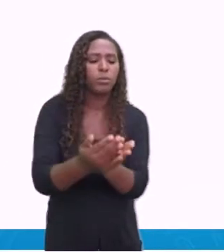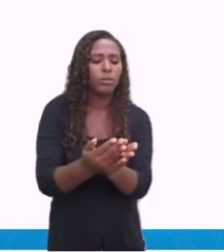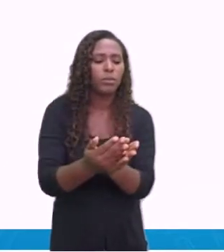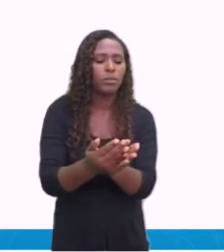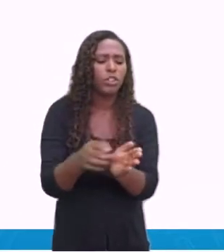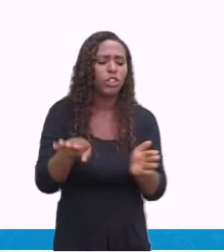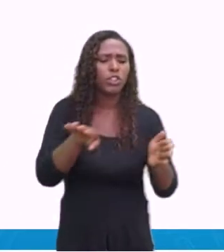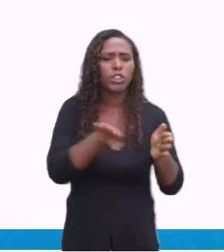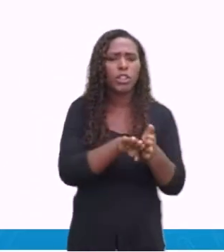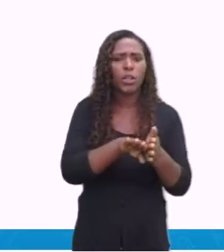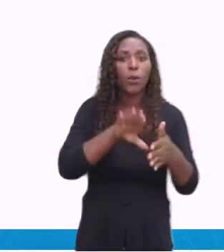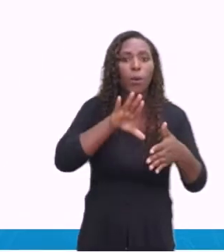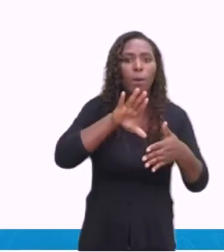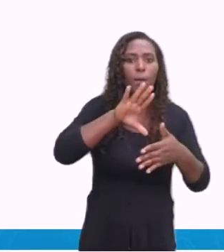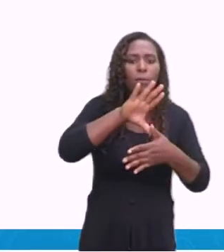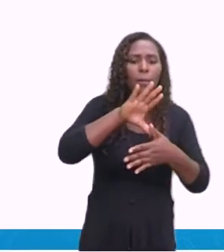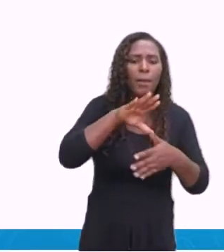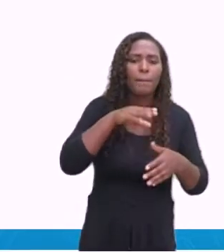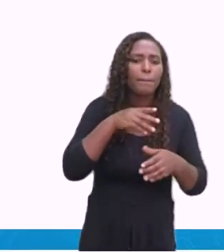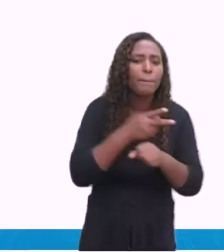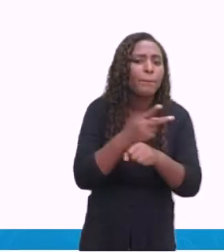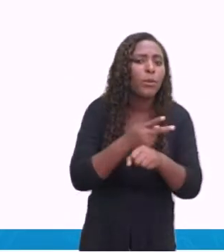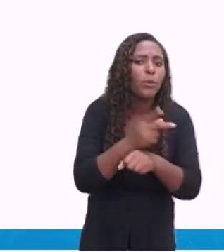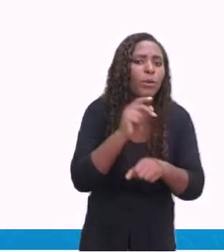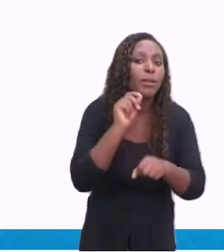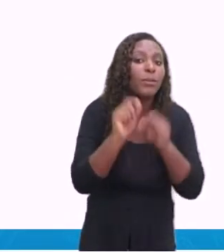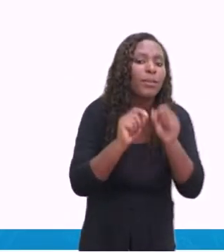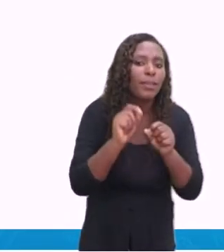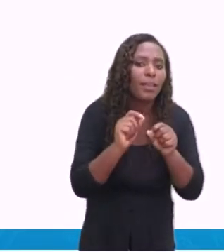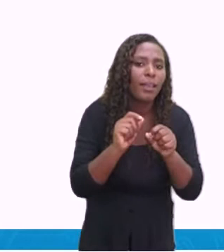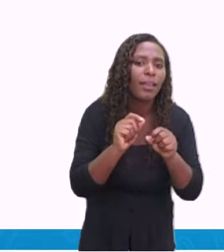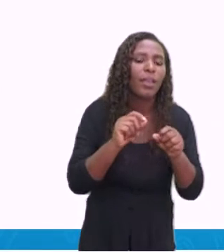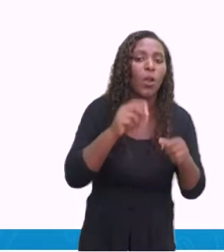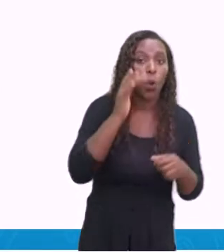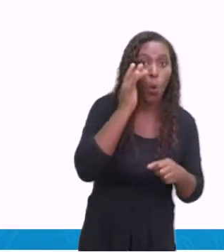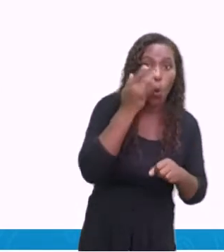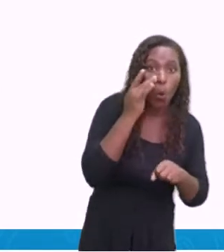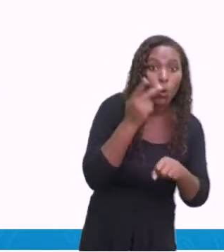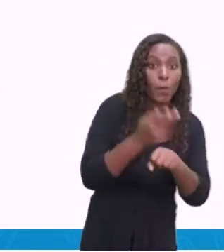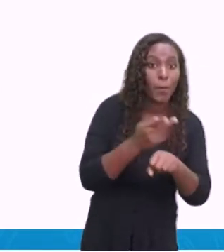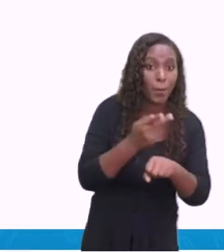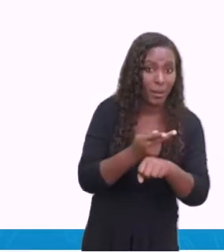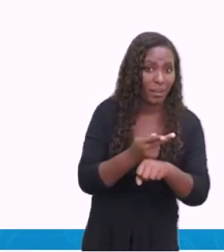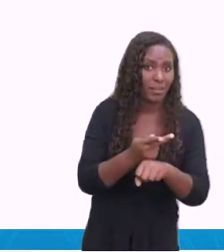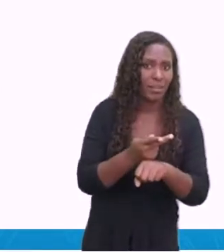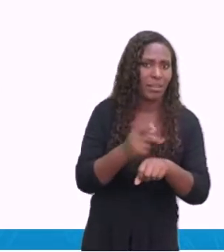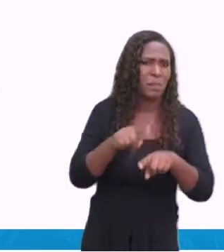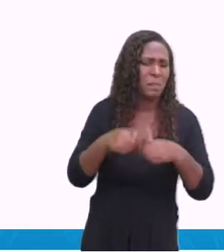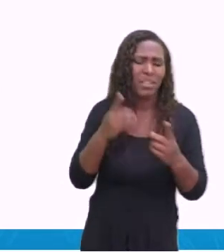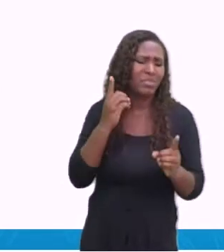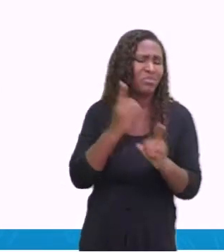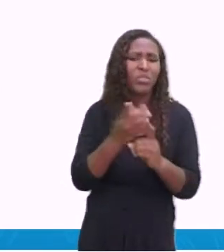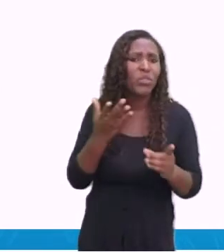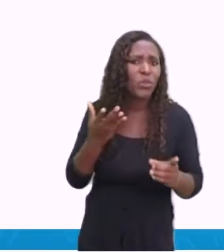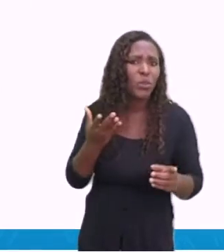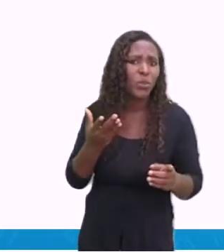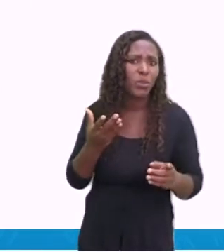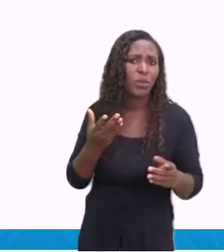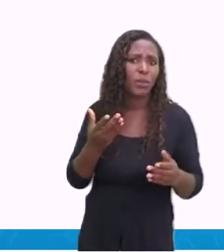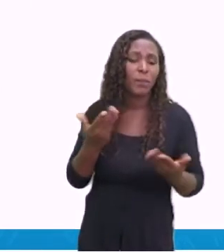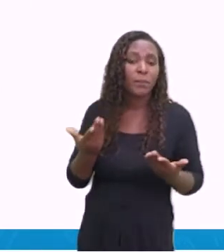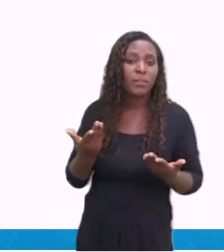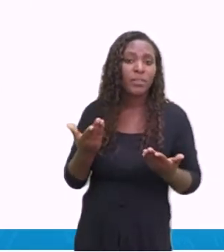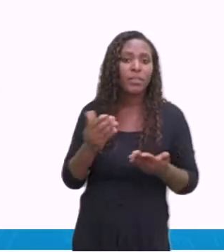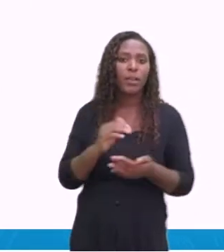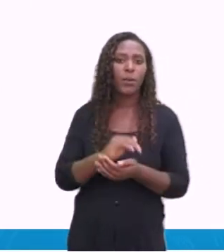A impossibilidade de efetivar o comércio com os nativos, o diálogo, essa diferença de culturas